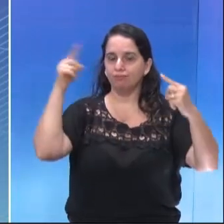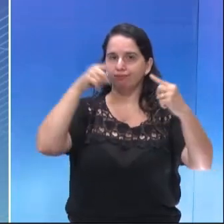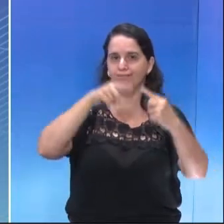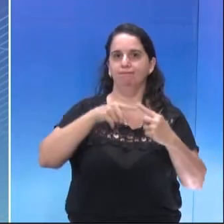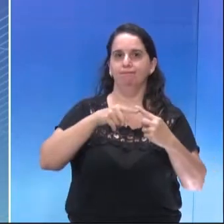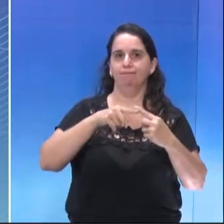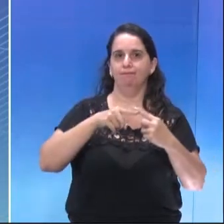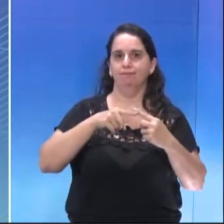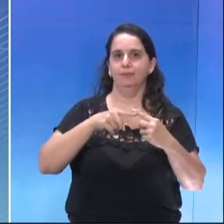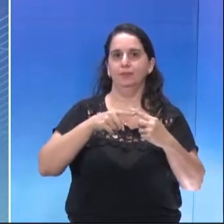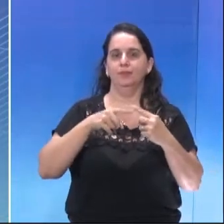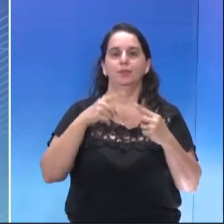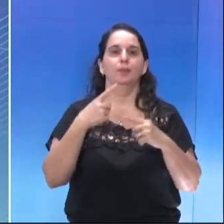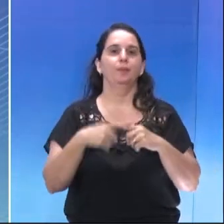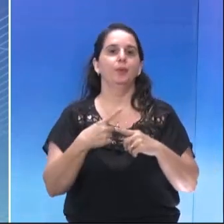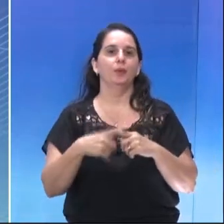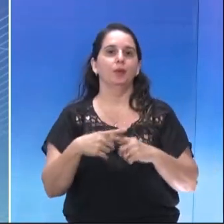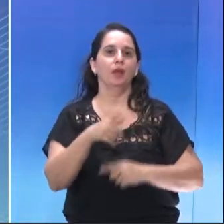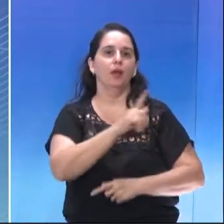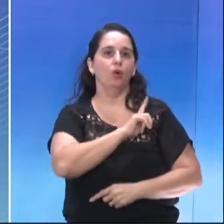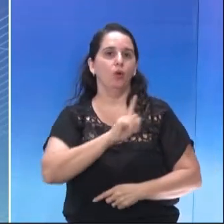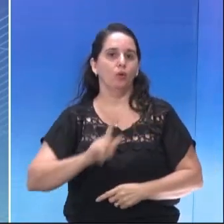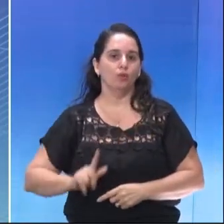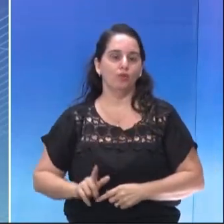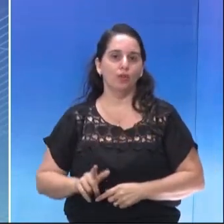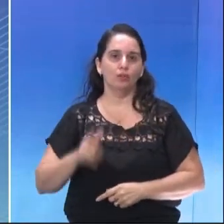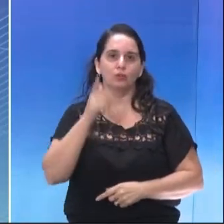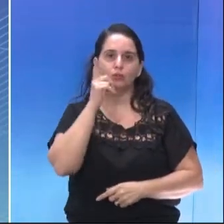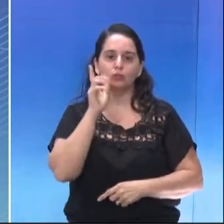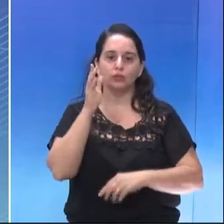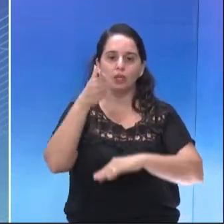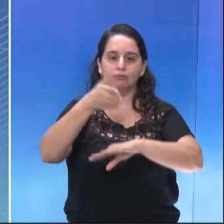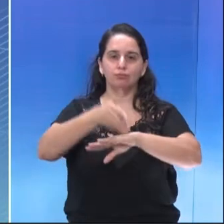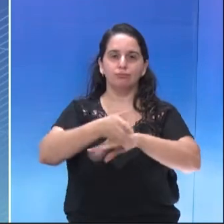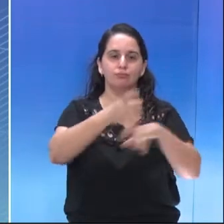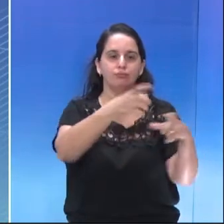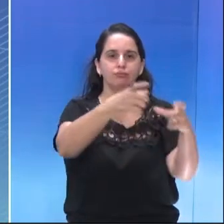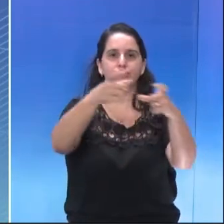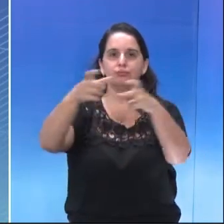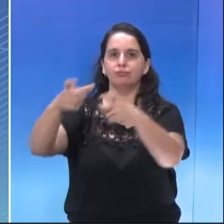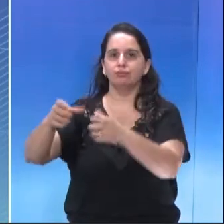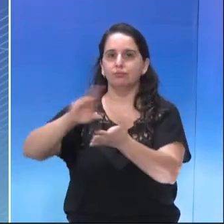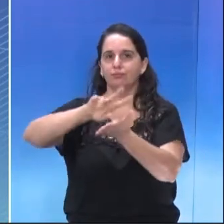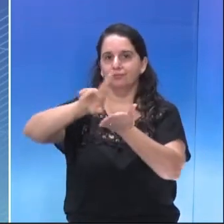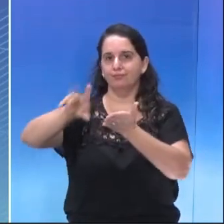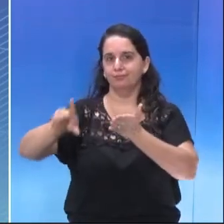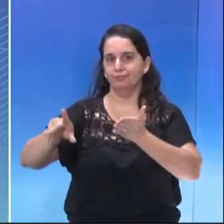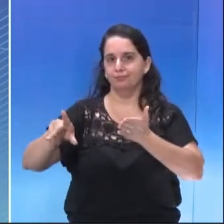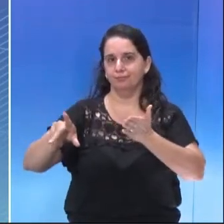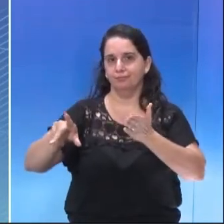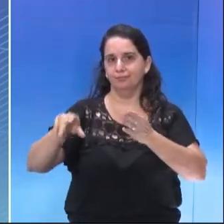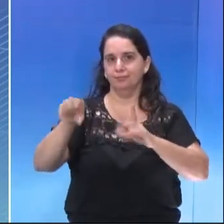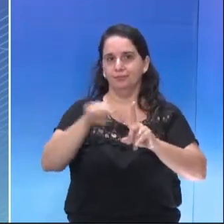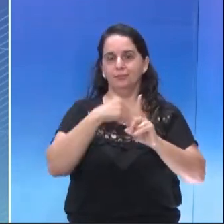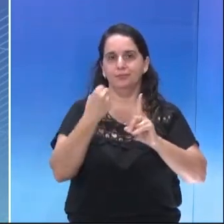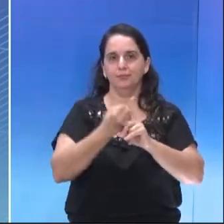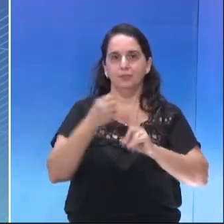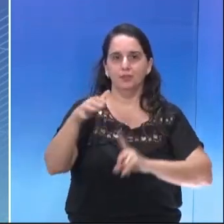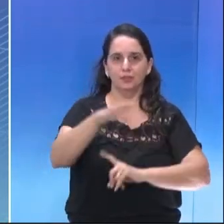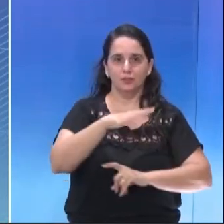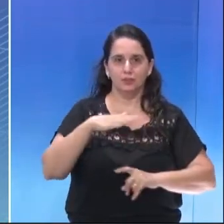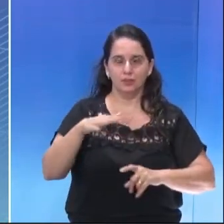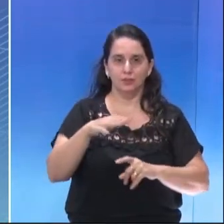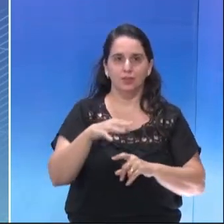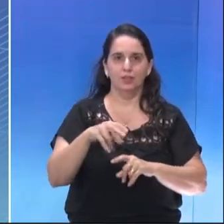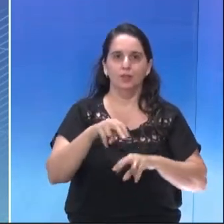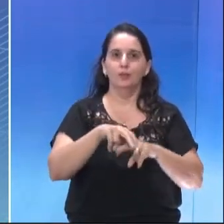verdade, o governo consegue chegar em todos os lugares. E a própria Constituição já abre essa